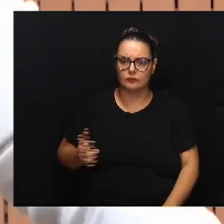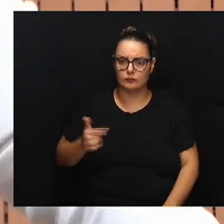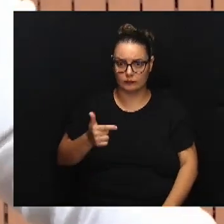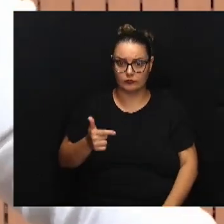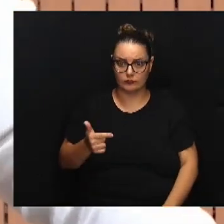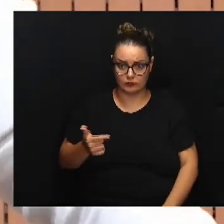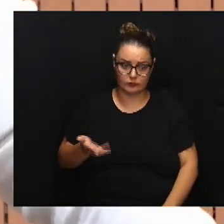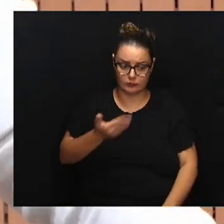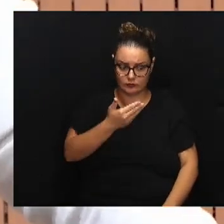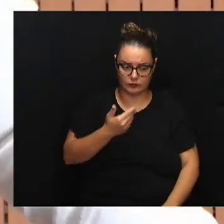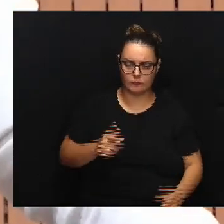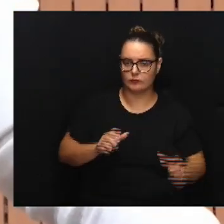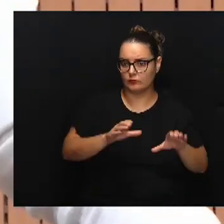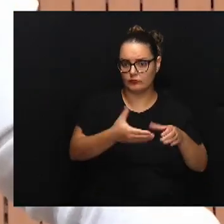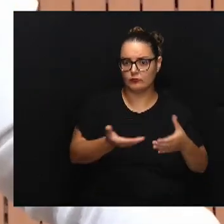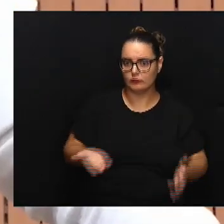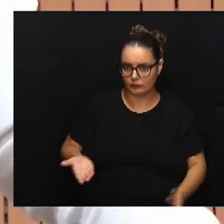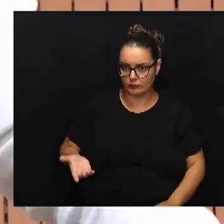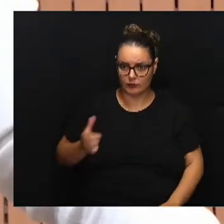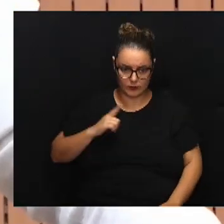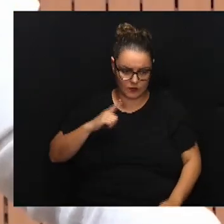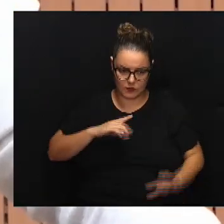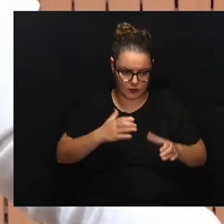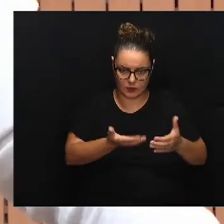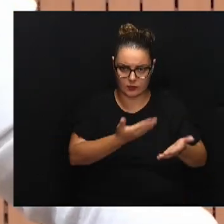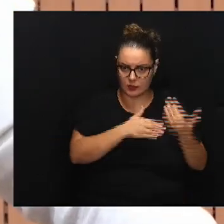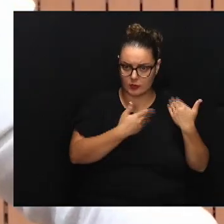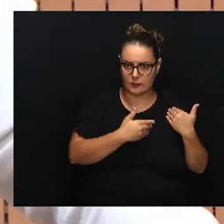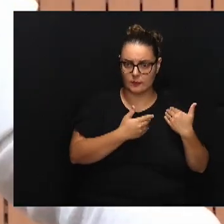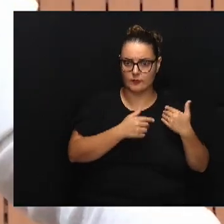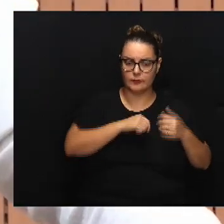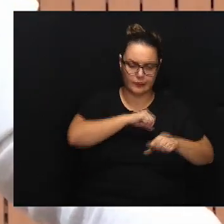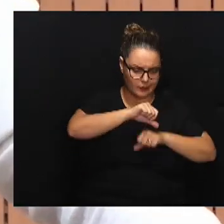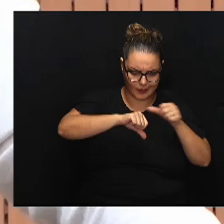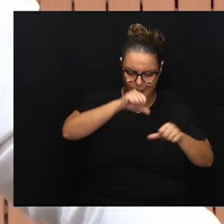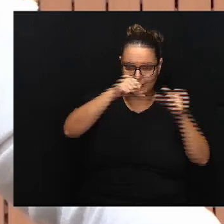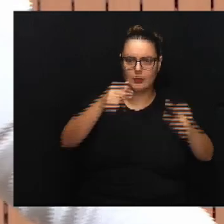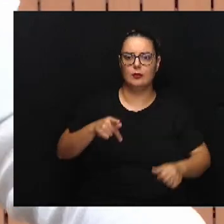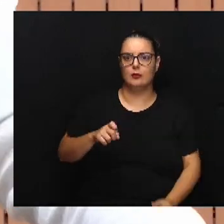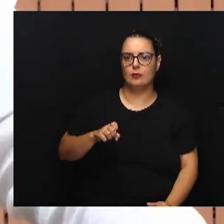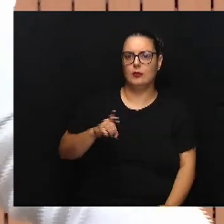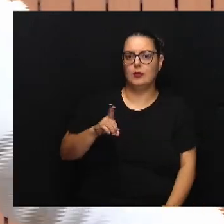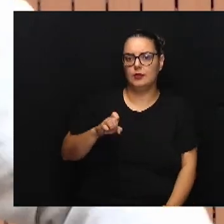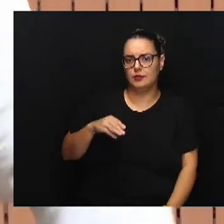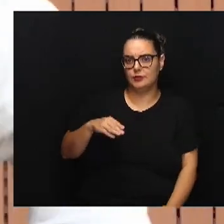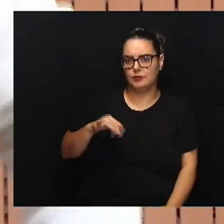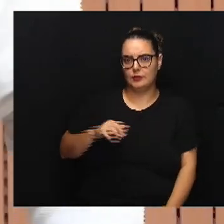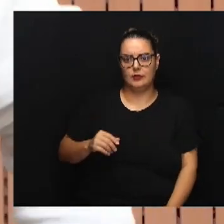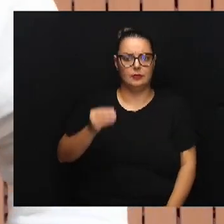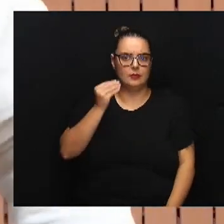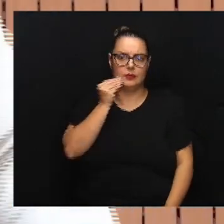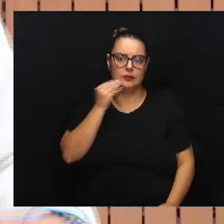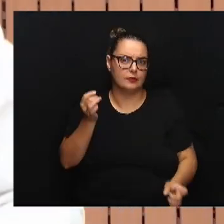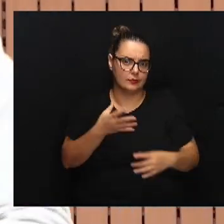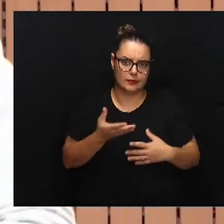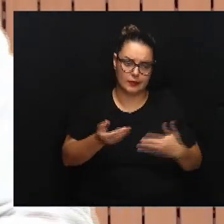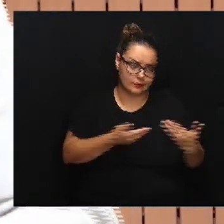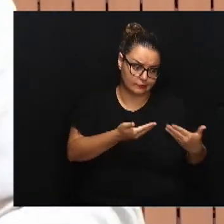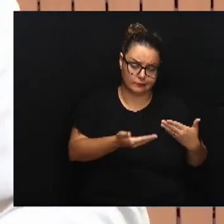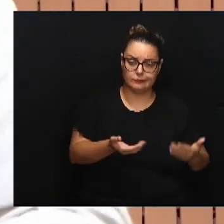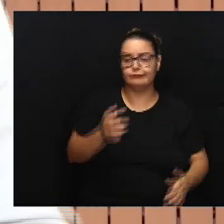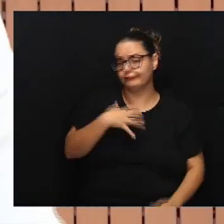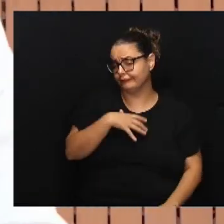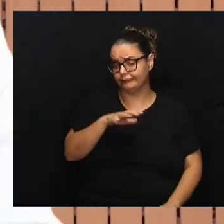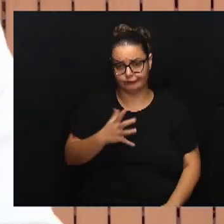que não viraram ao avesso o PED-6 para tentar acabar com o PED-6 recentemente. É assim,